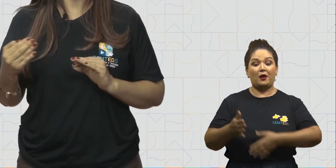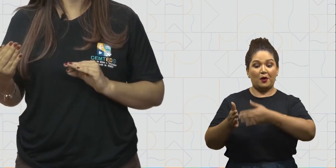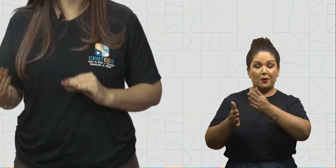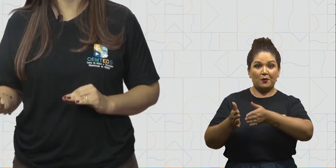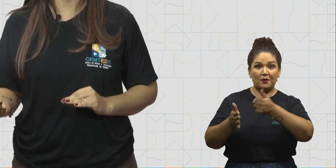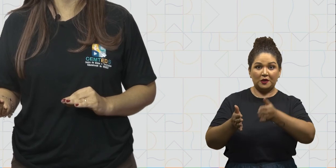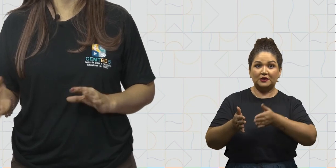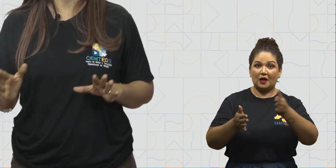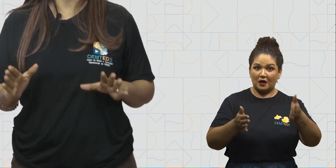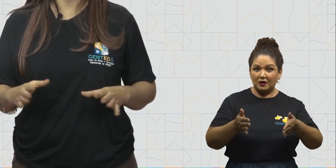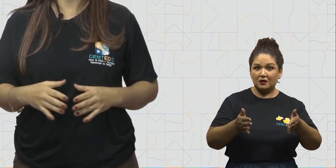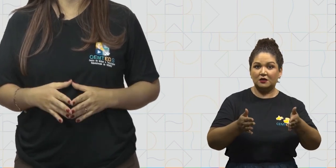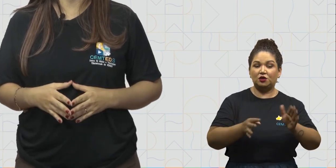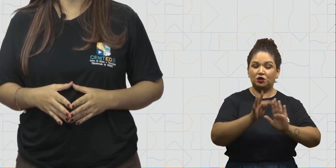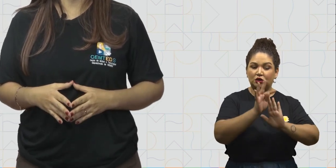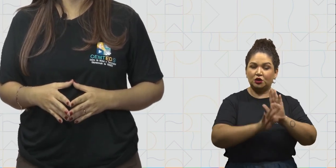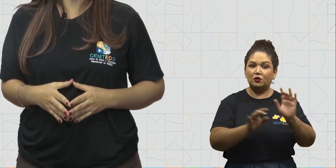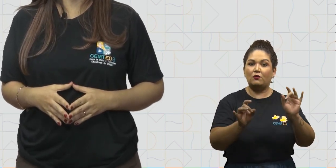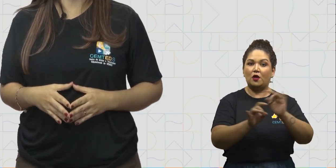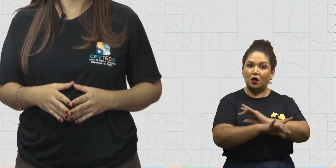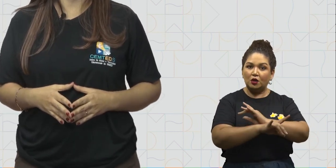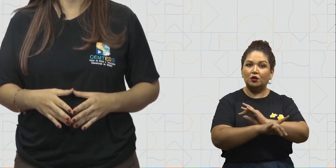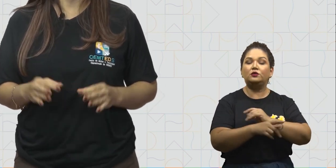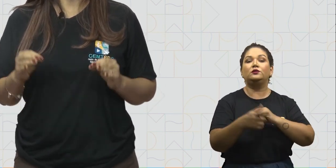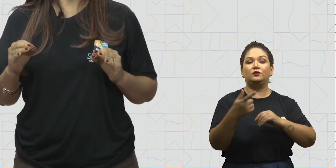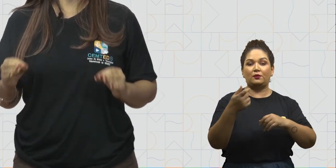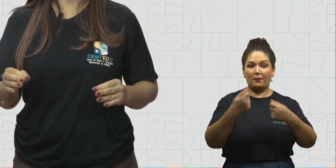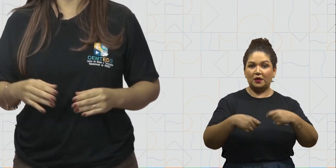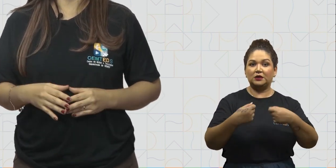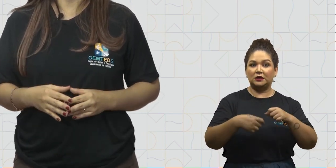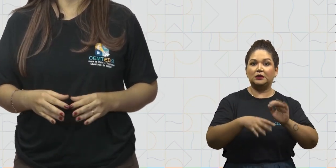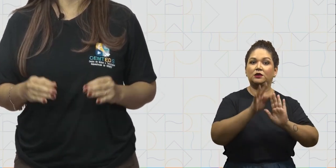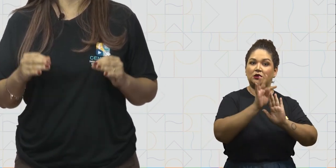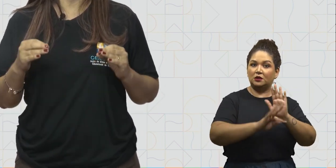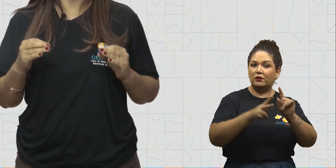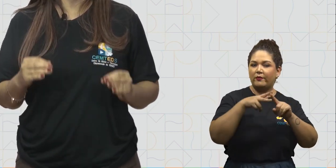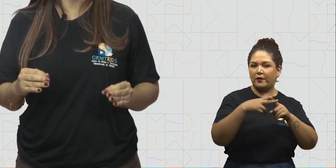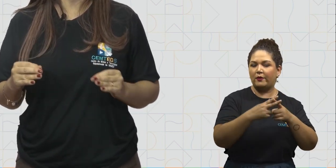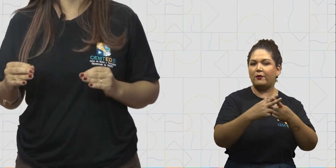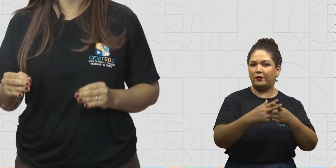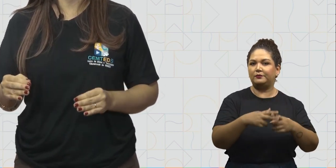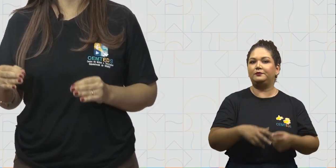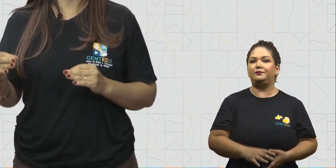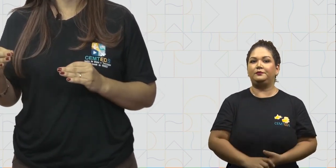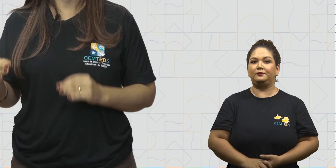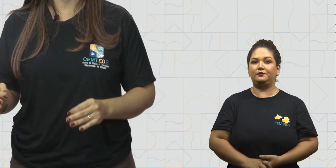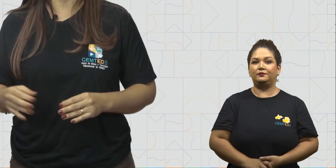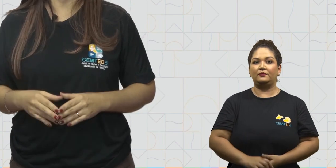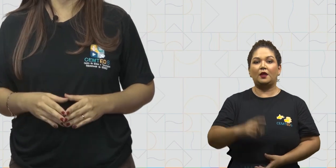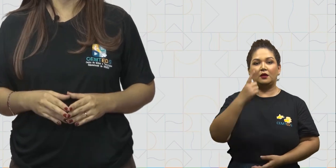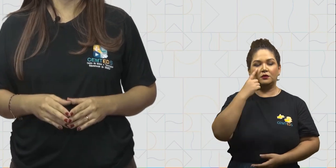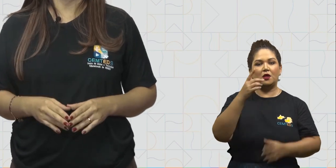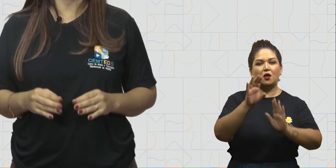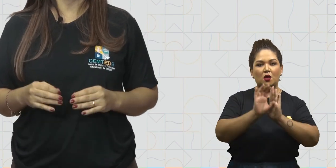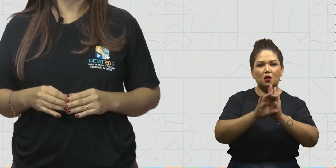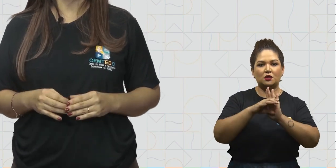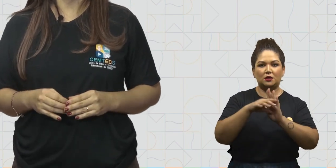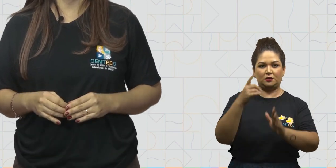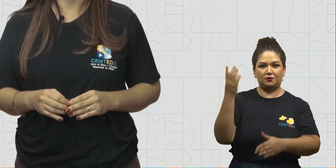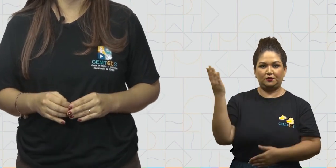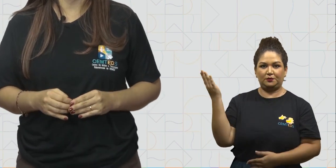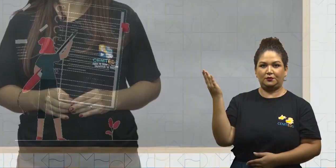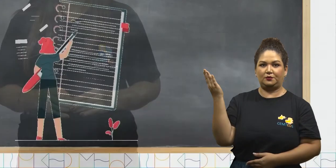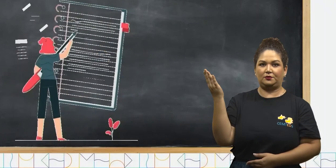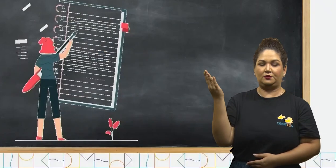acontece depois que o texto está produzido. Vamos à imagem para compreendermos a definição